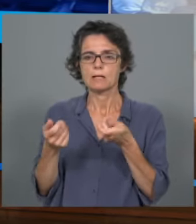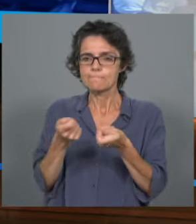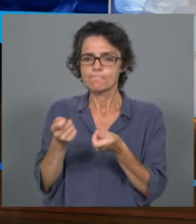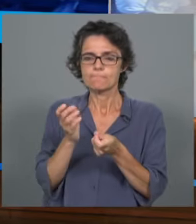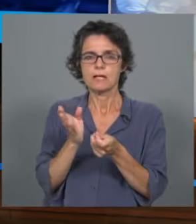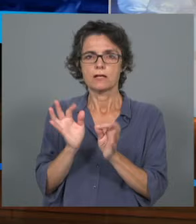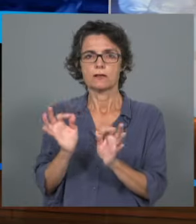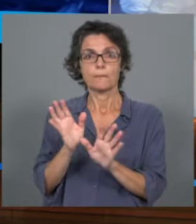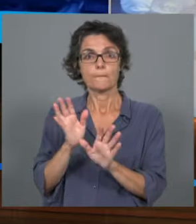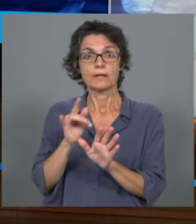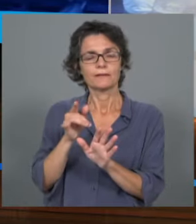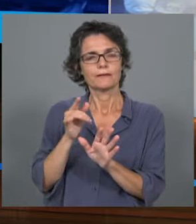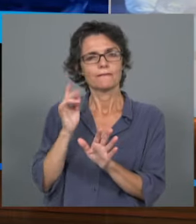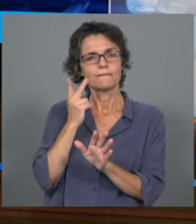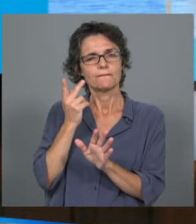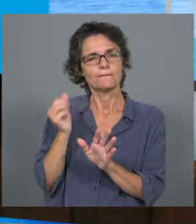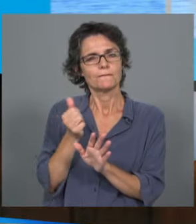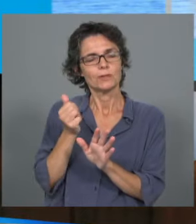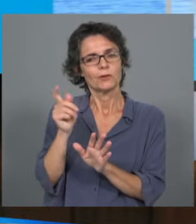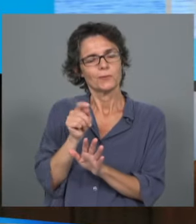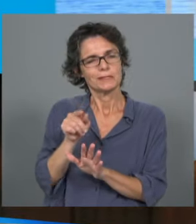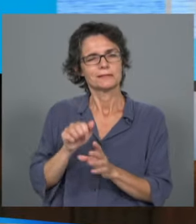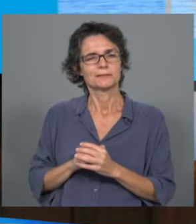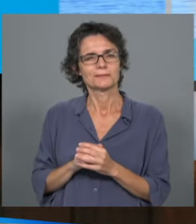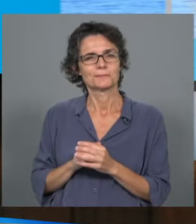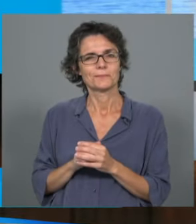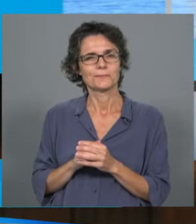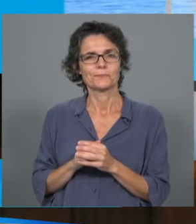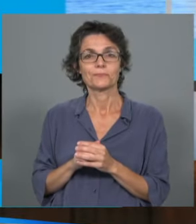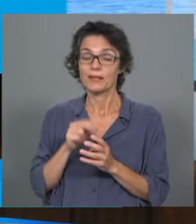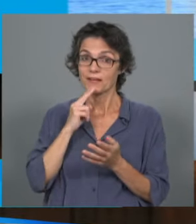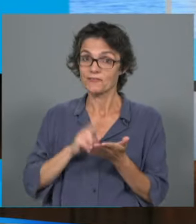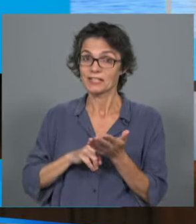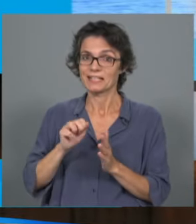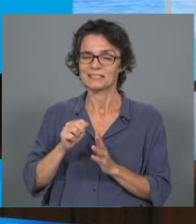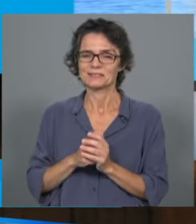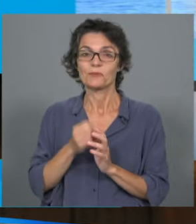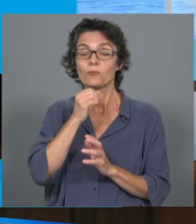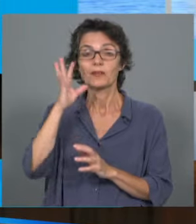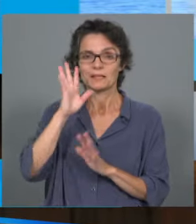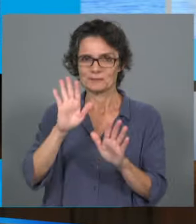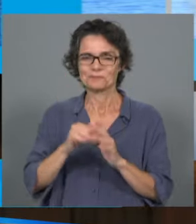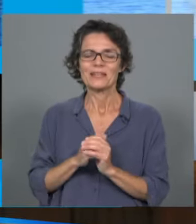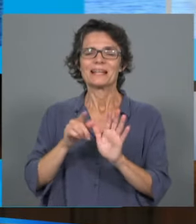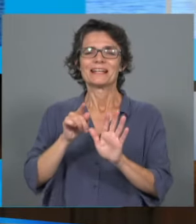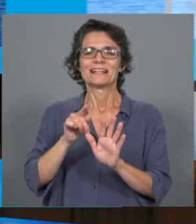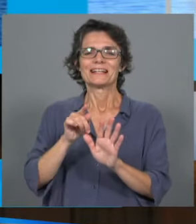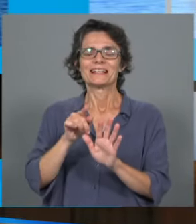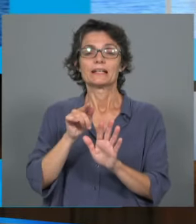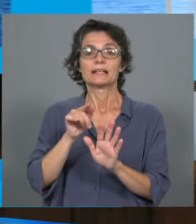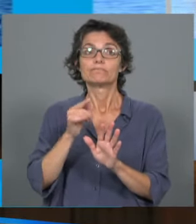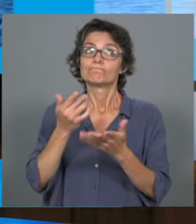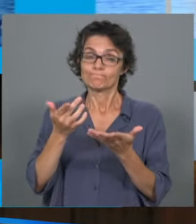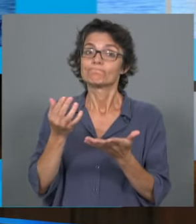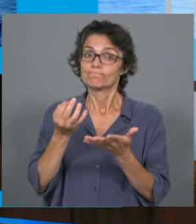criado para viver melhor este mês. Sim, é verdade. Boa tarde. De facto, este tempo da criação